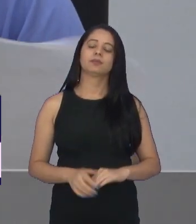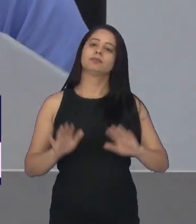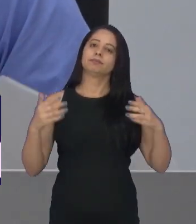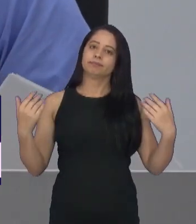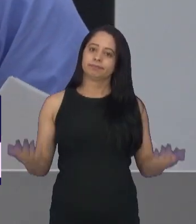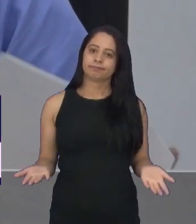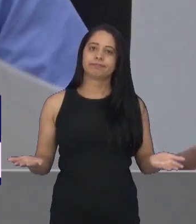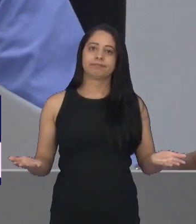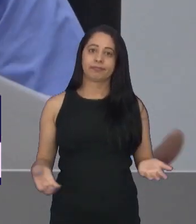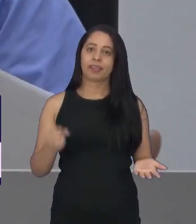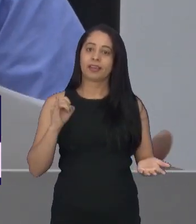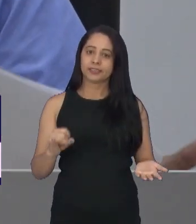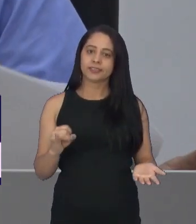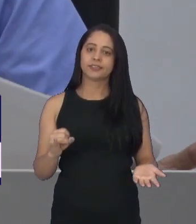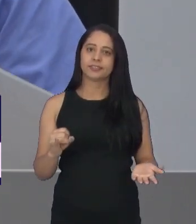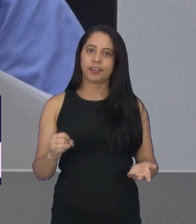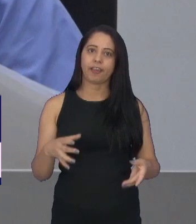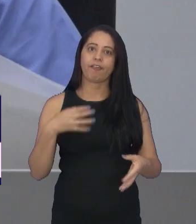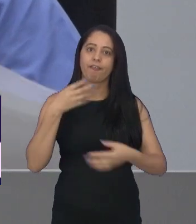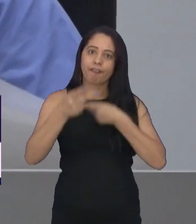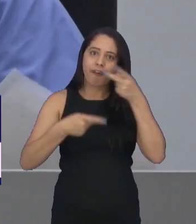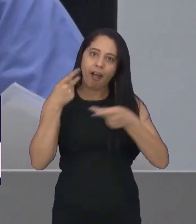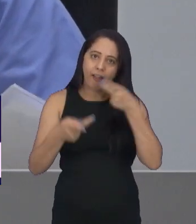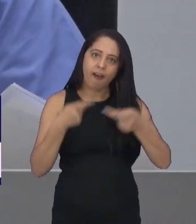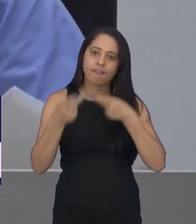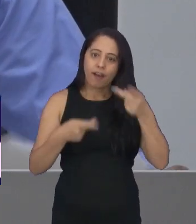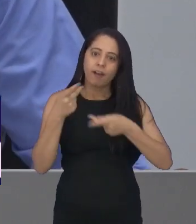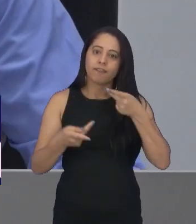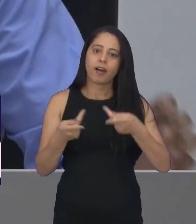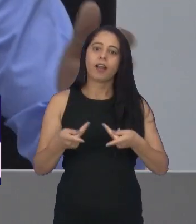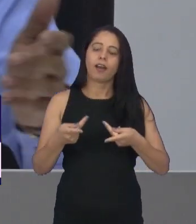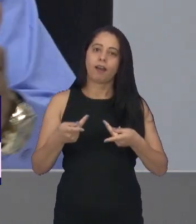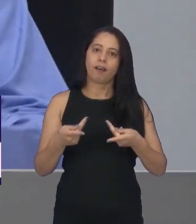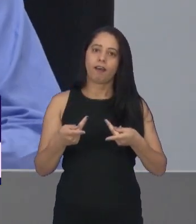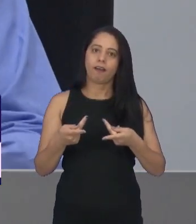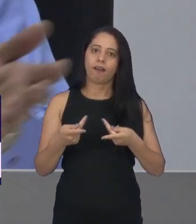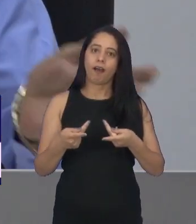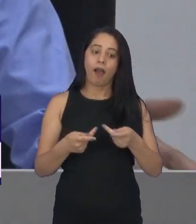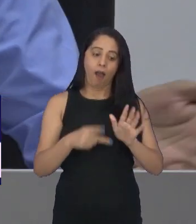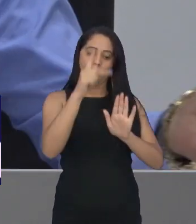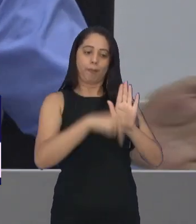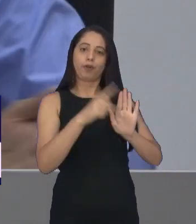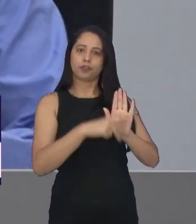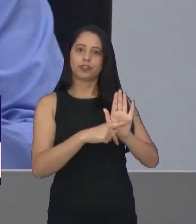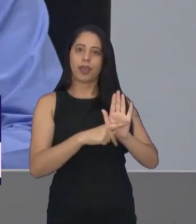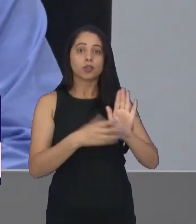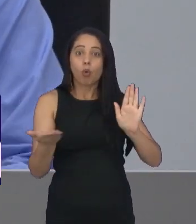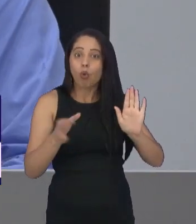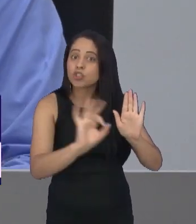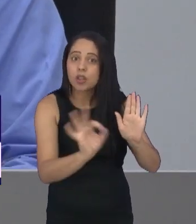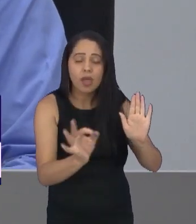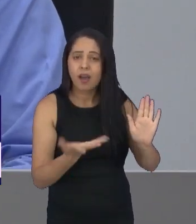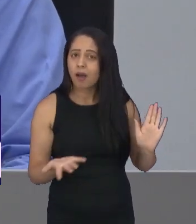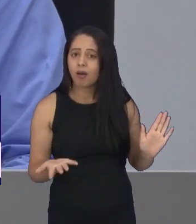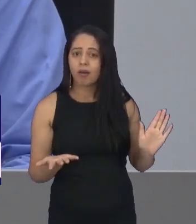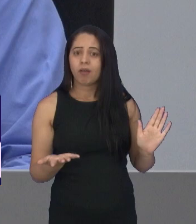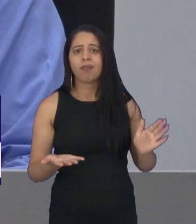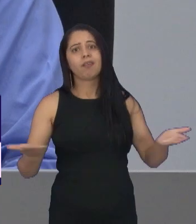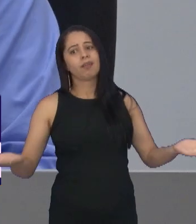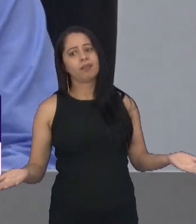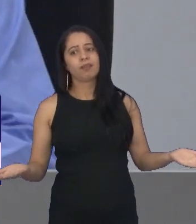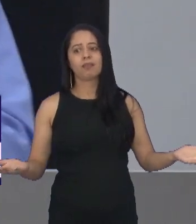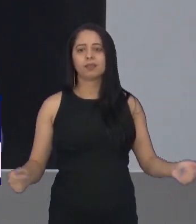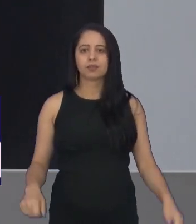Vereadora, se a senhora for falar, Vossa Excelência, for falar de um caminhamento de votação, tudo bem, mas se for falar do projeto, não está em pauta, foi adiado o projeto, vereadora.